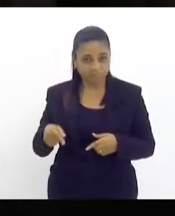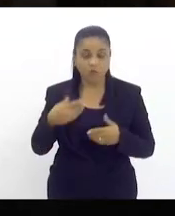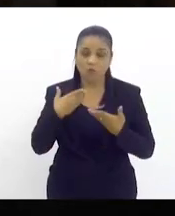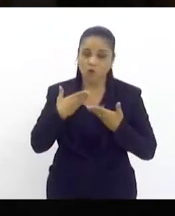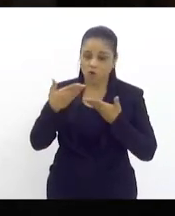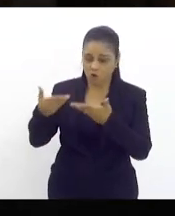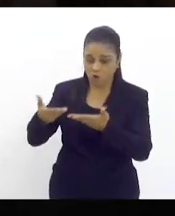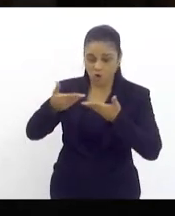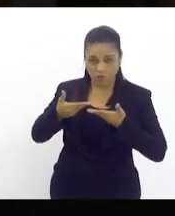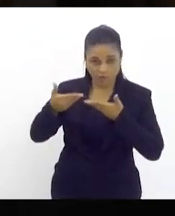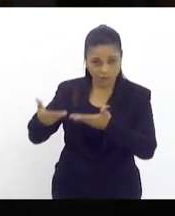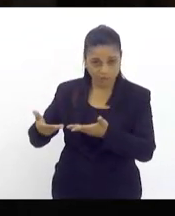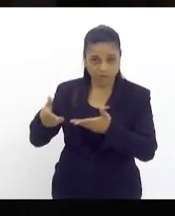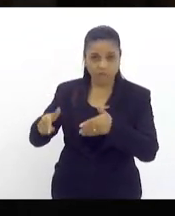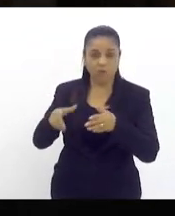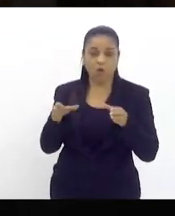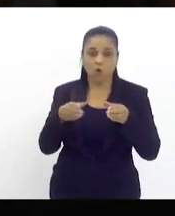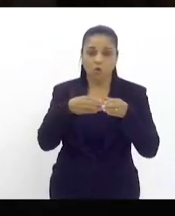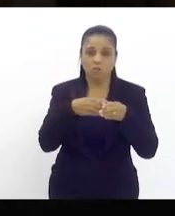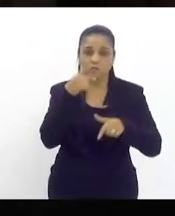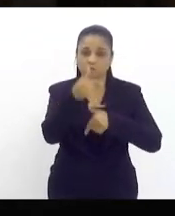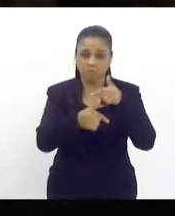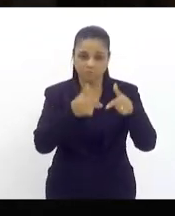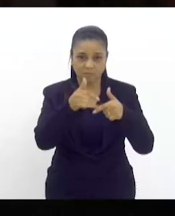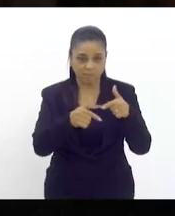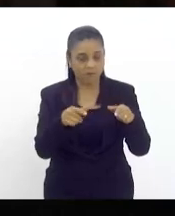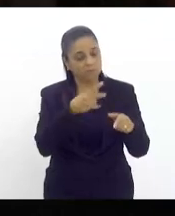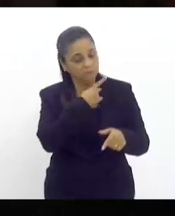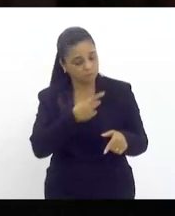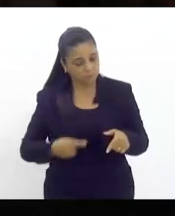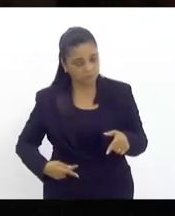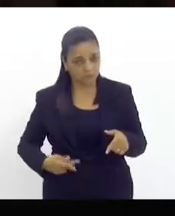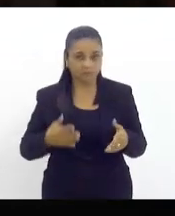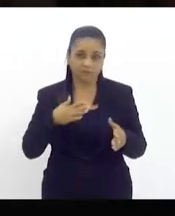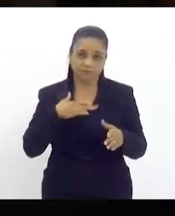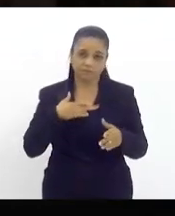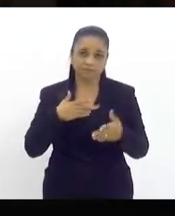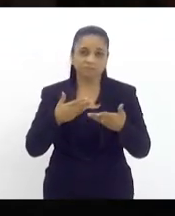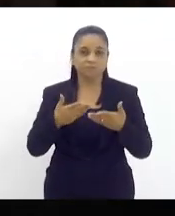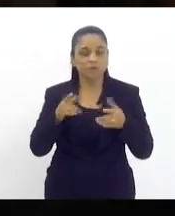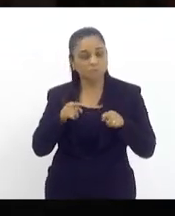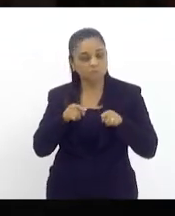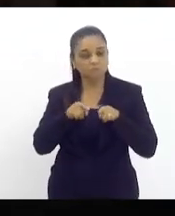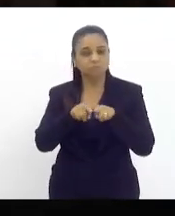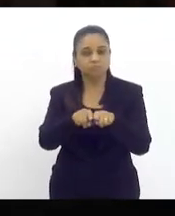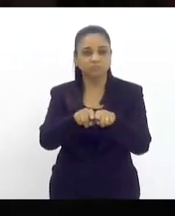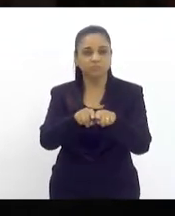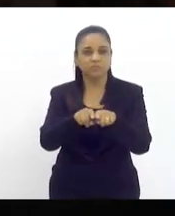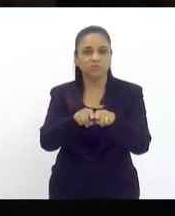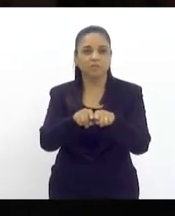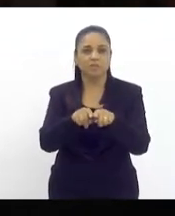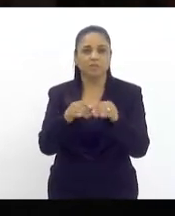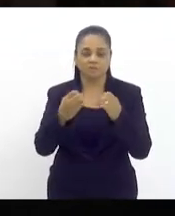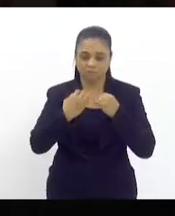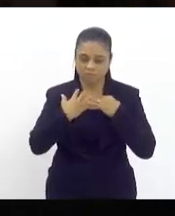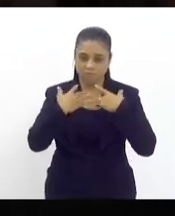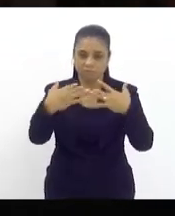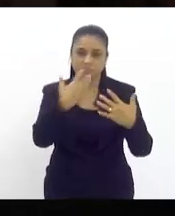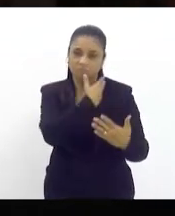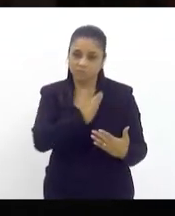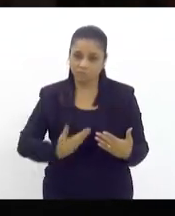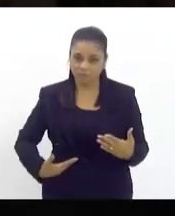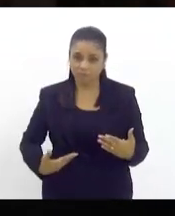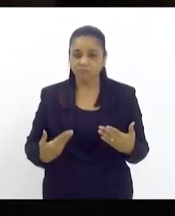comissão de trabalho e eu na condição de presidenta diretamente implicada para que pudéssemos compor a audiência pública